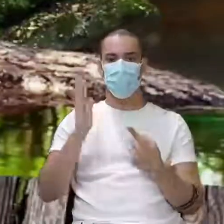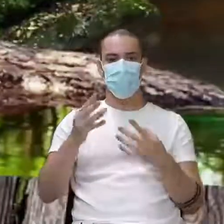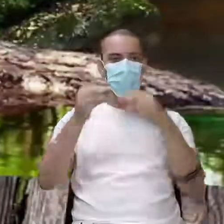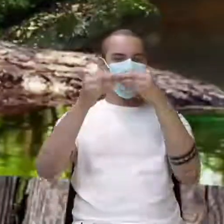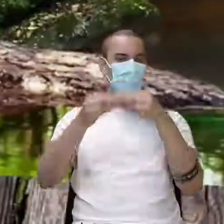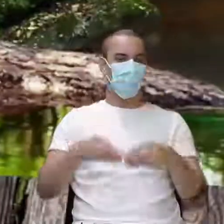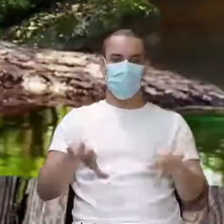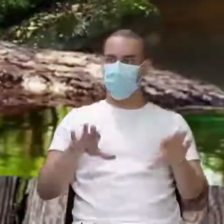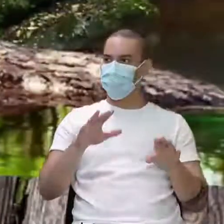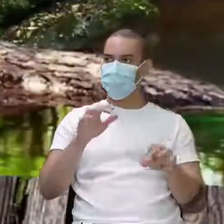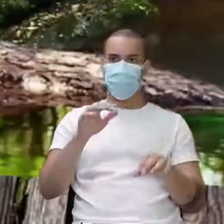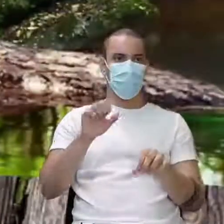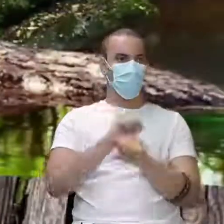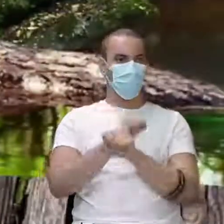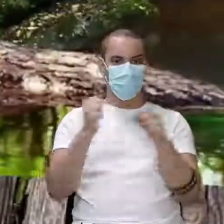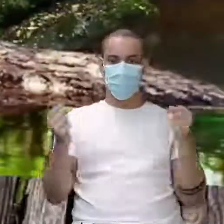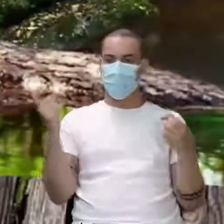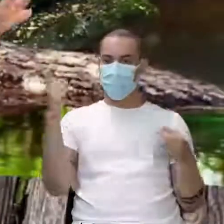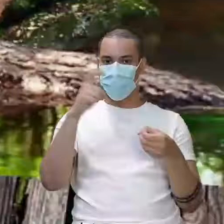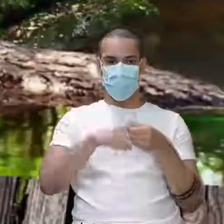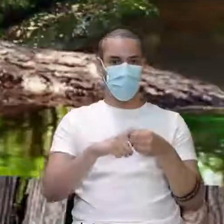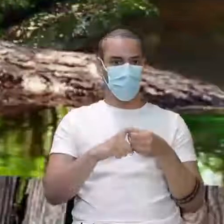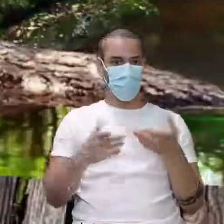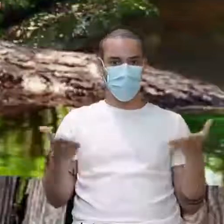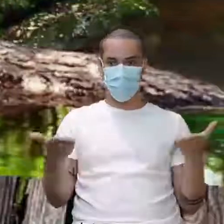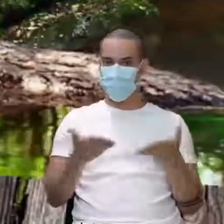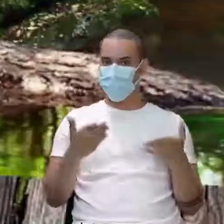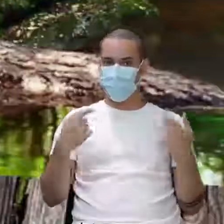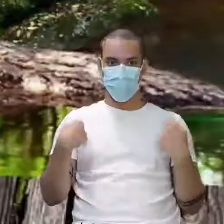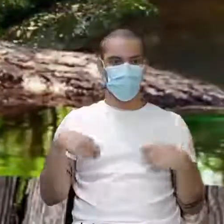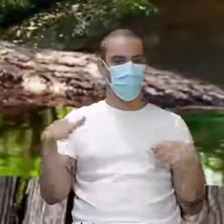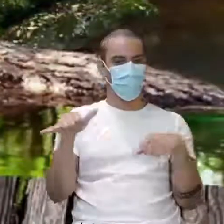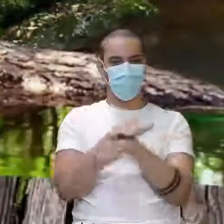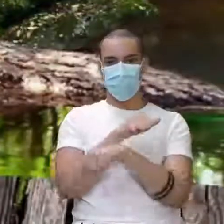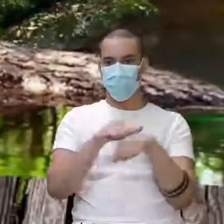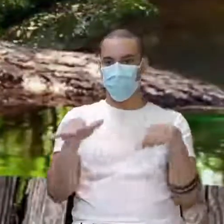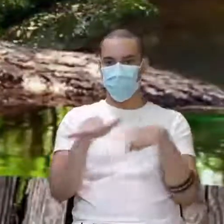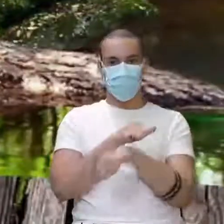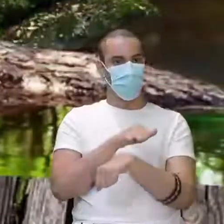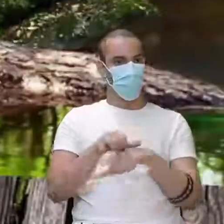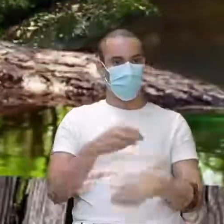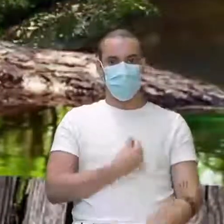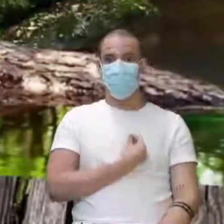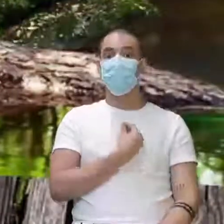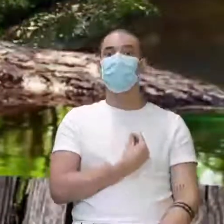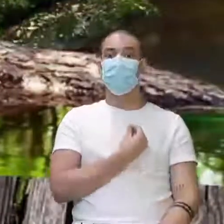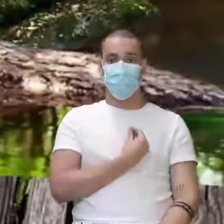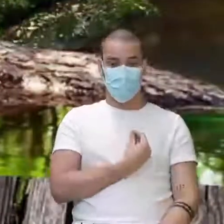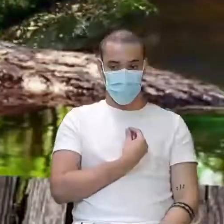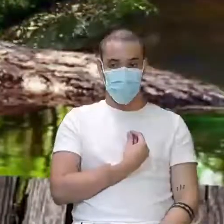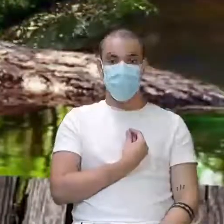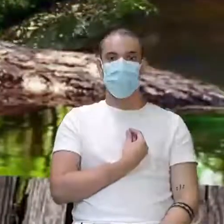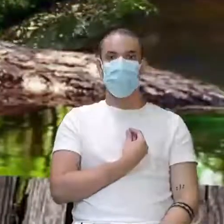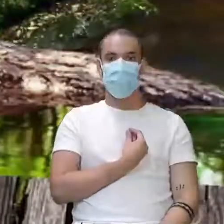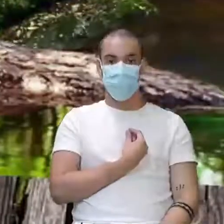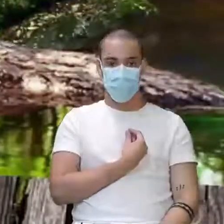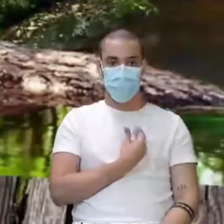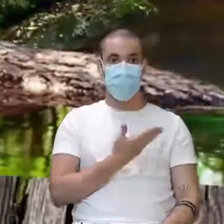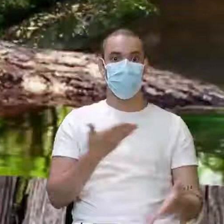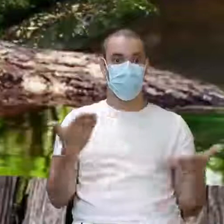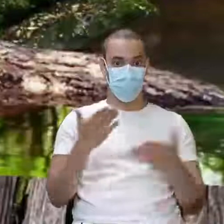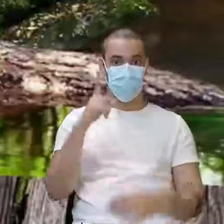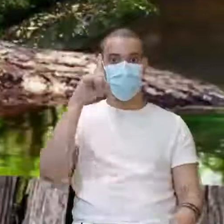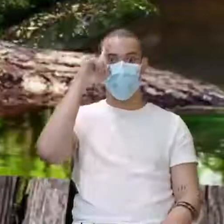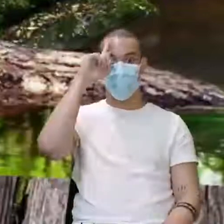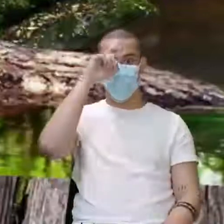já foi feito e não tem como reverter. Tá? Agora é criar outras estratégias aí de sobrevivência. Meu negócio. O